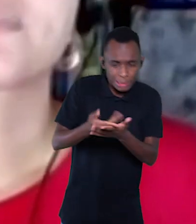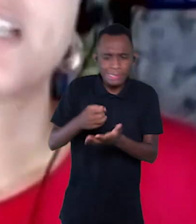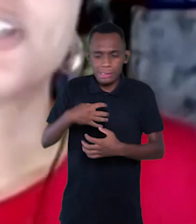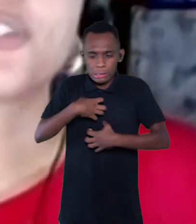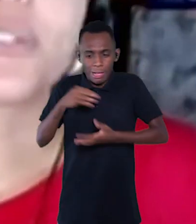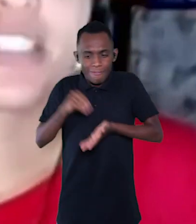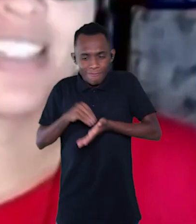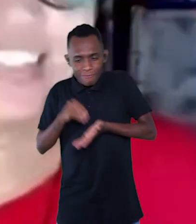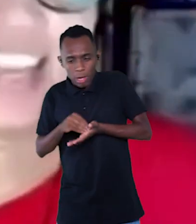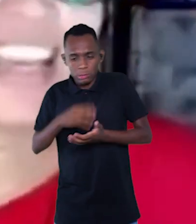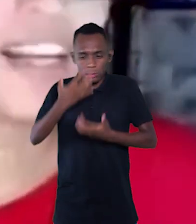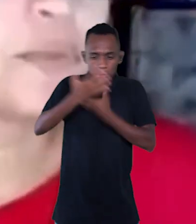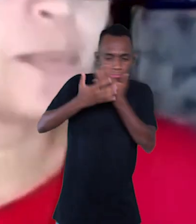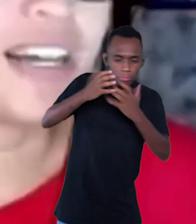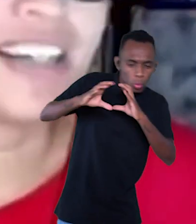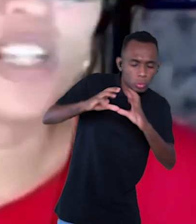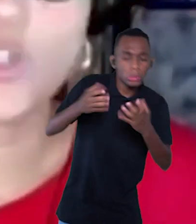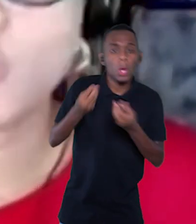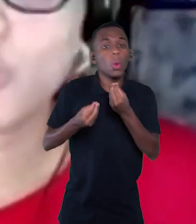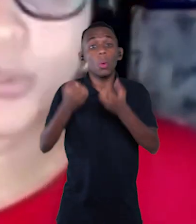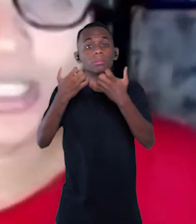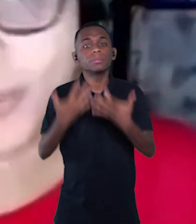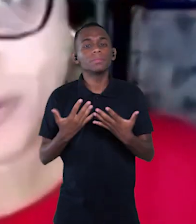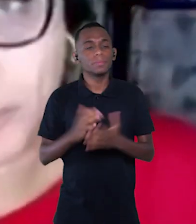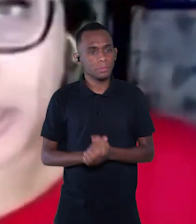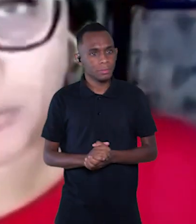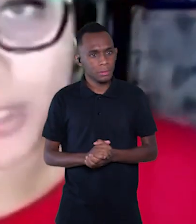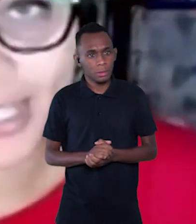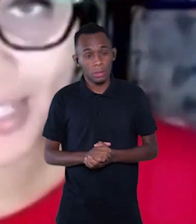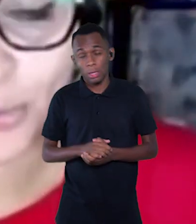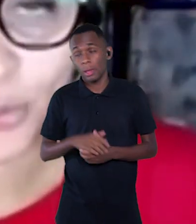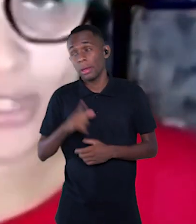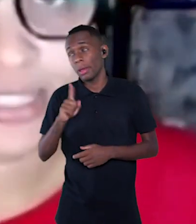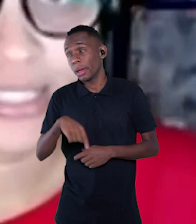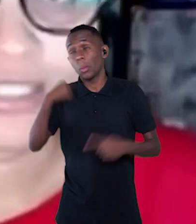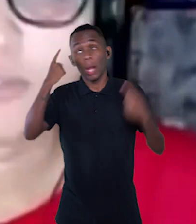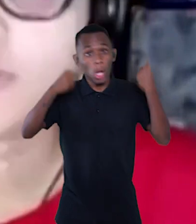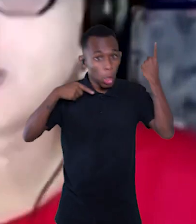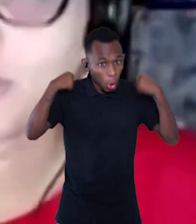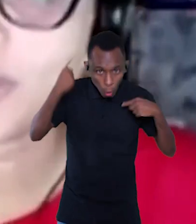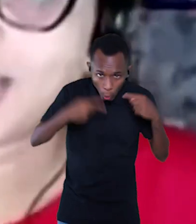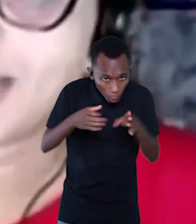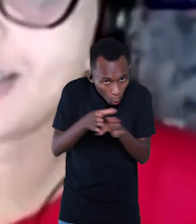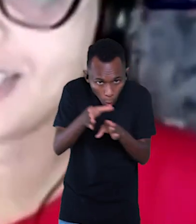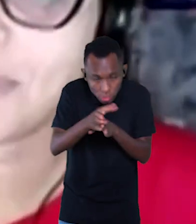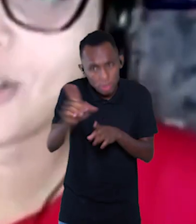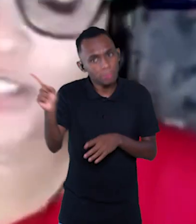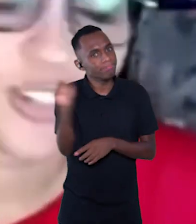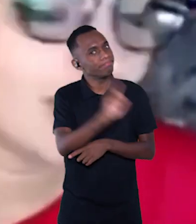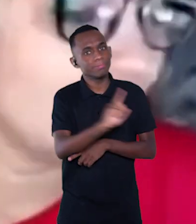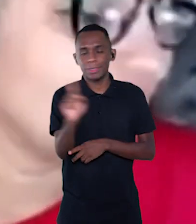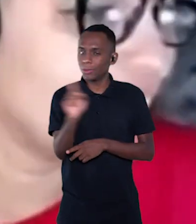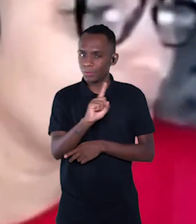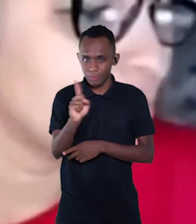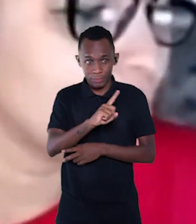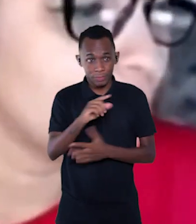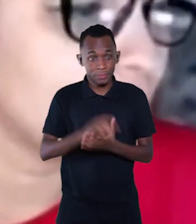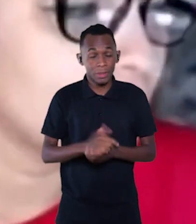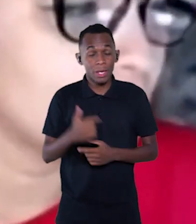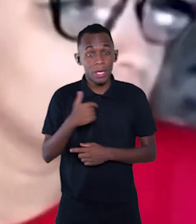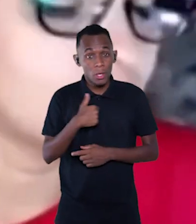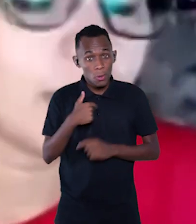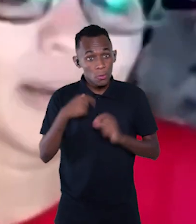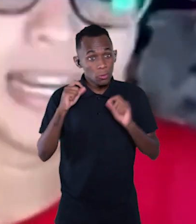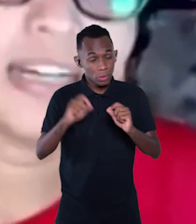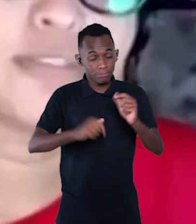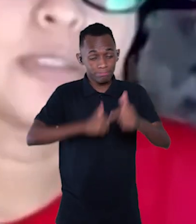também? Josane, era uma loucura, não recomendo. Vou dizer aqui o que eu fazia, não façam isso em casa, tá, minha gente?